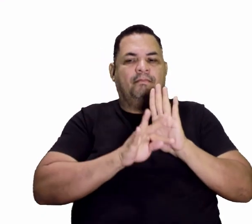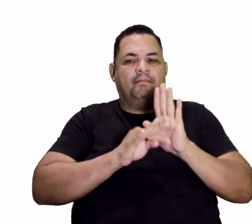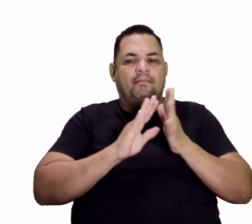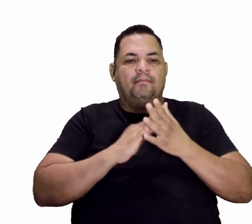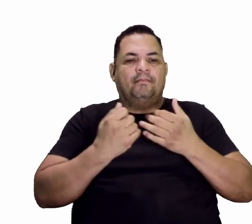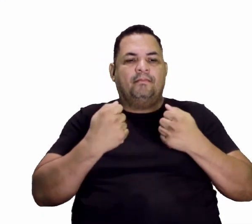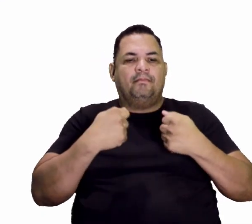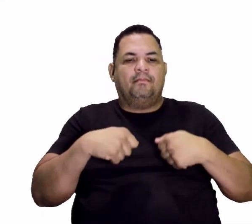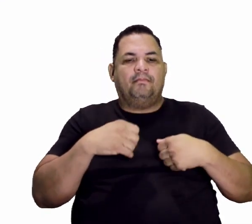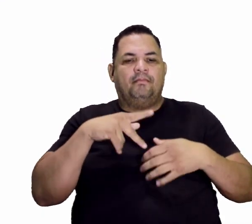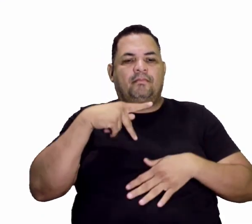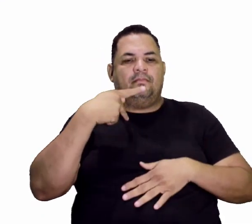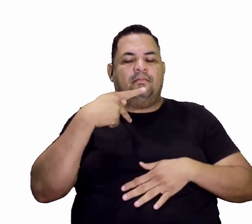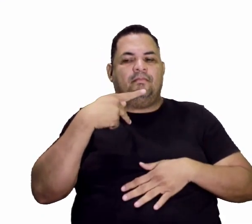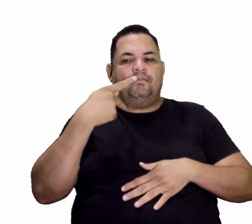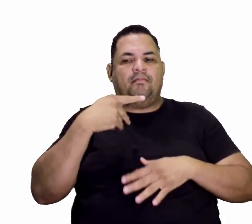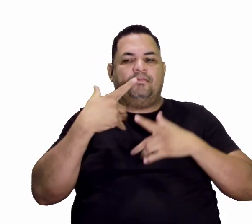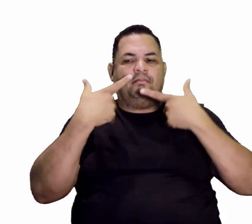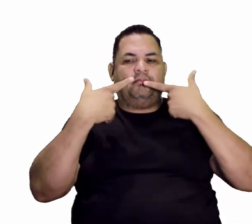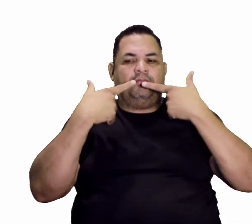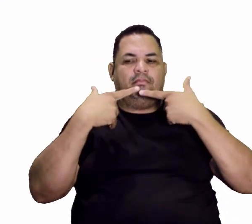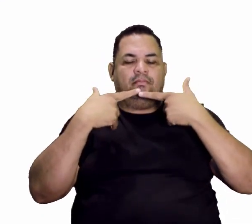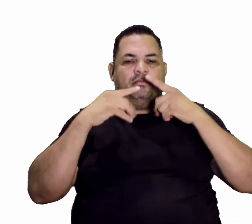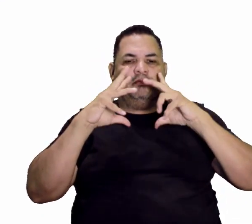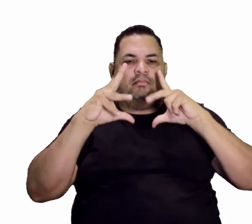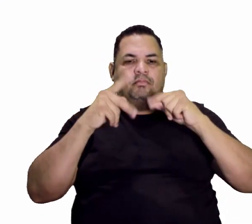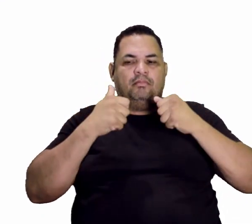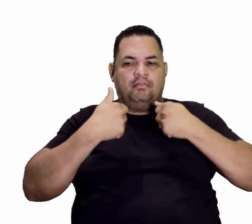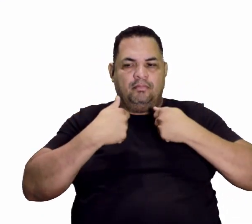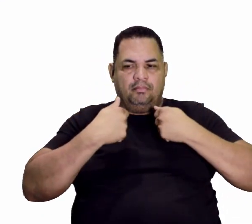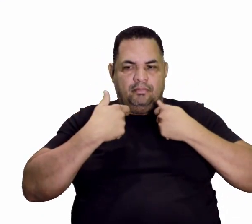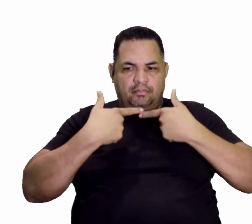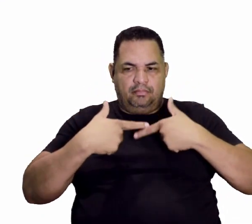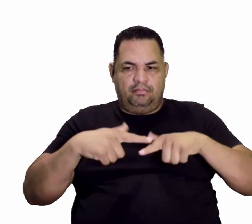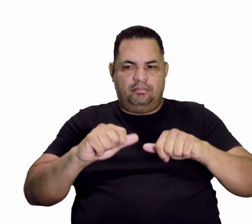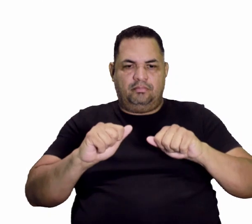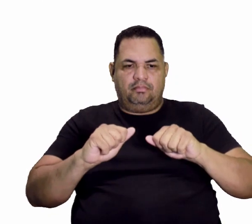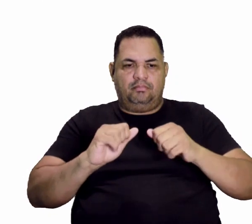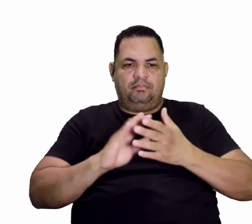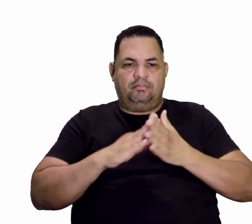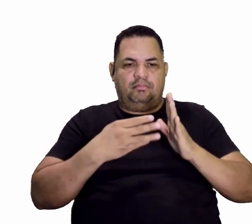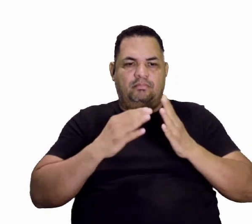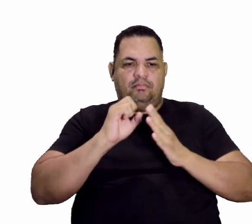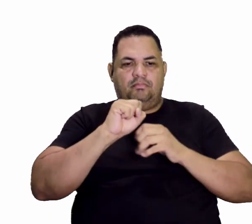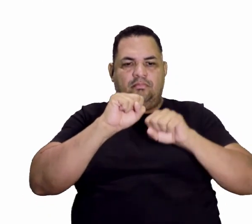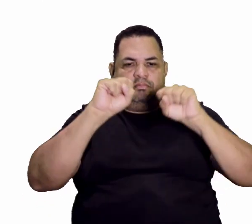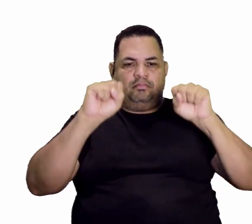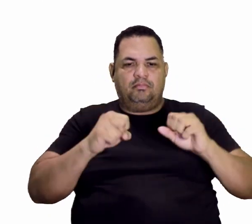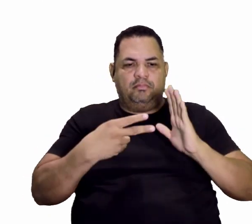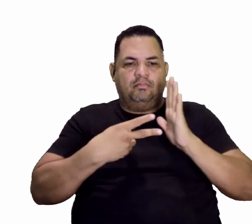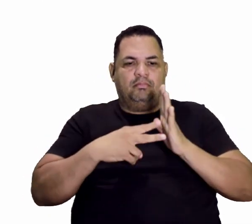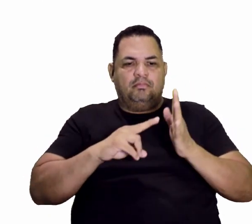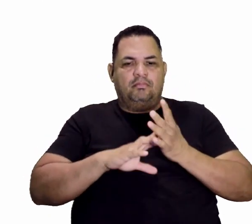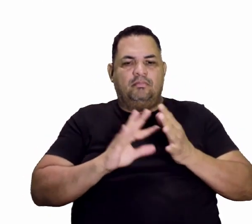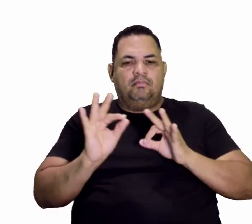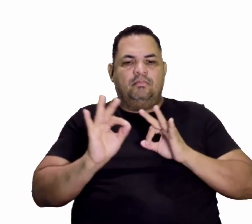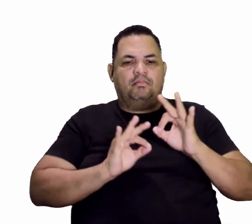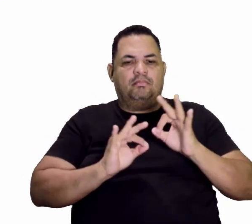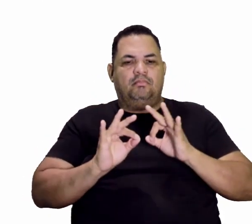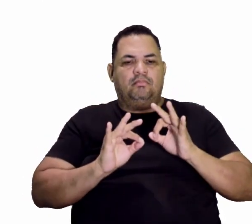texto acima, pode-se dizer que toda linguagem A é um sistema de signos,